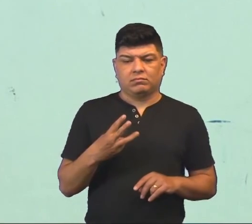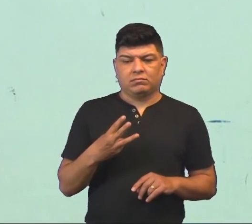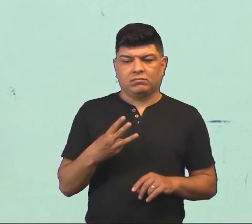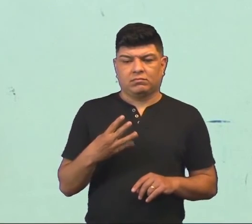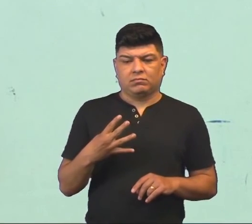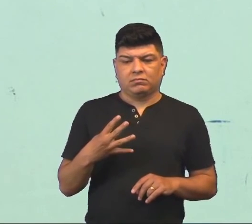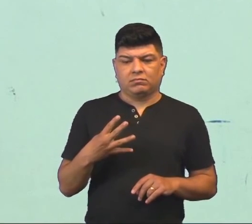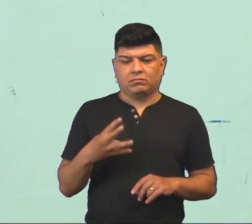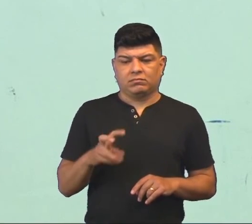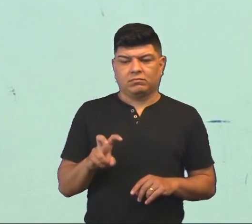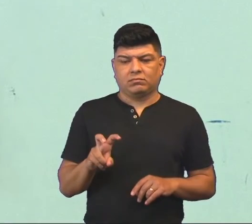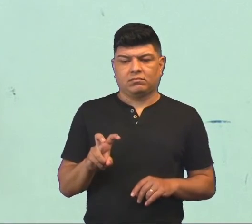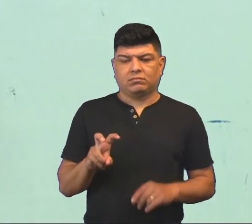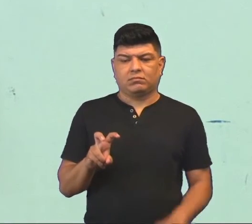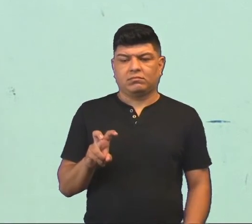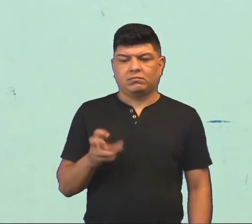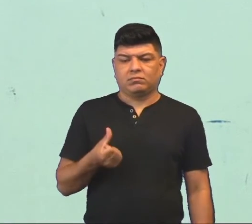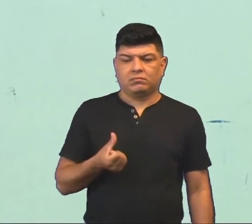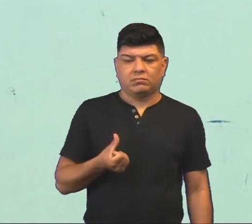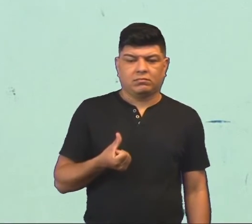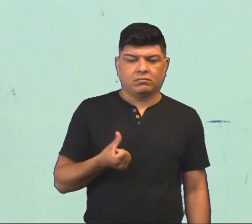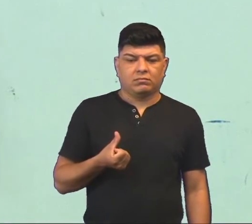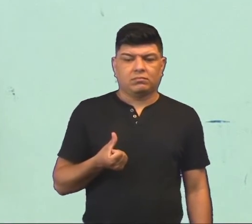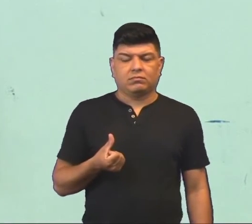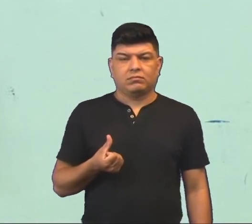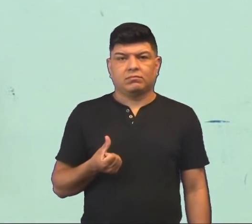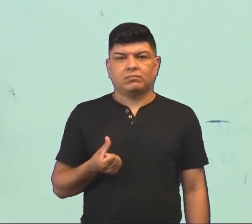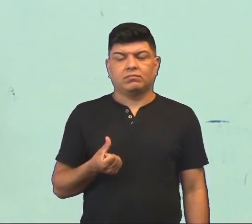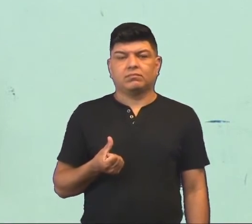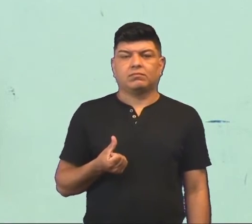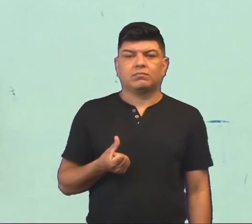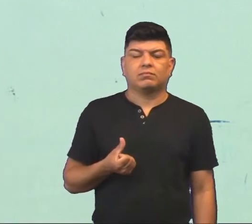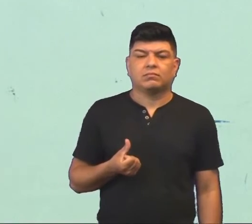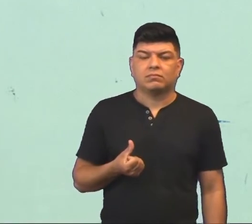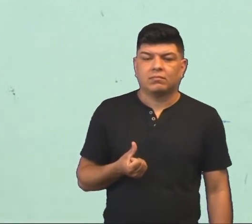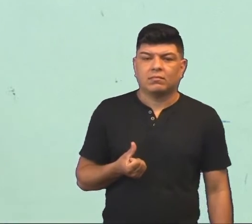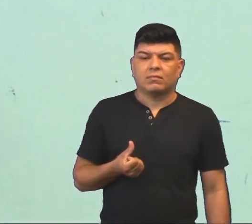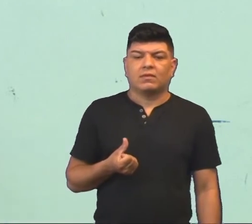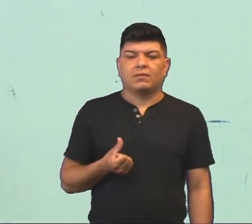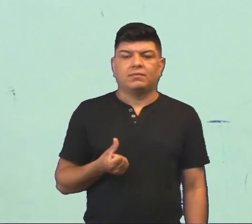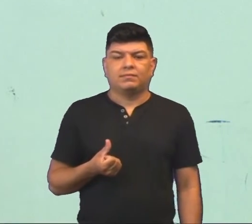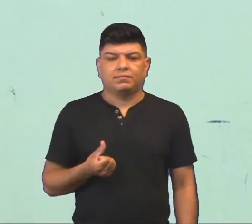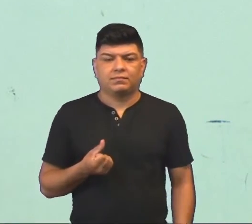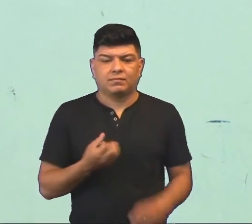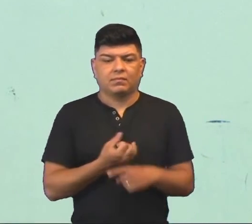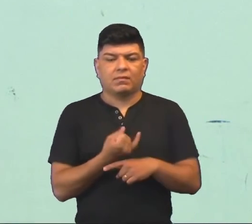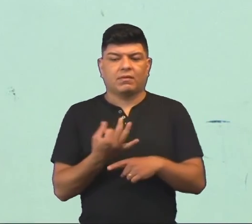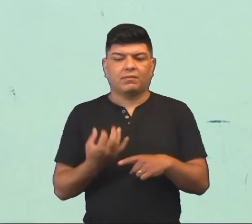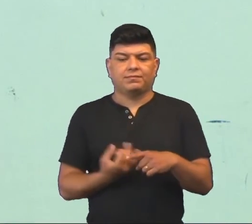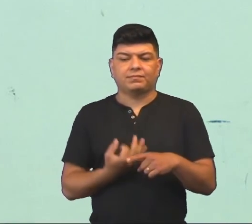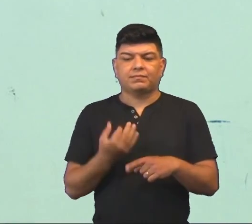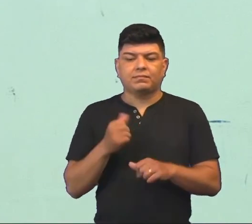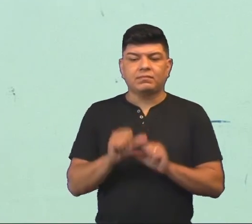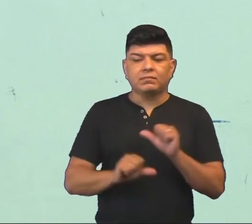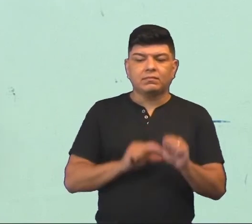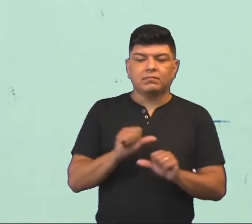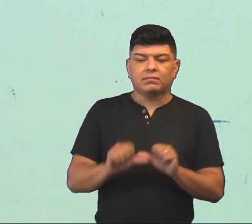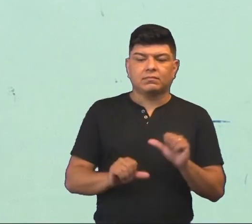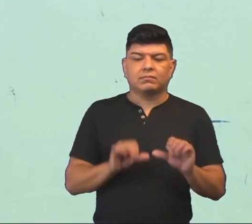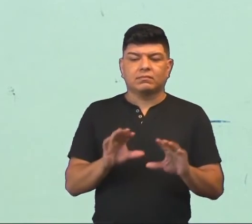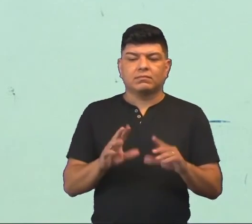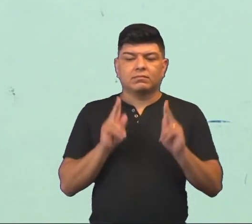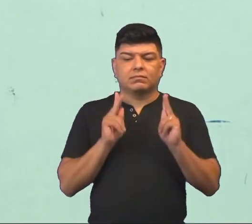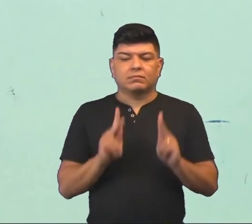em 3, aqui em 4 partes, aqui em 5 e aqui em 6. Tá? E essas frações elas vão se modificando de acordo